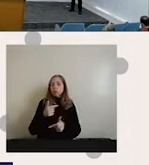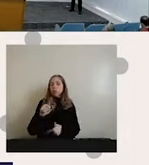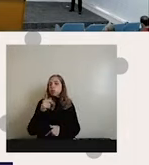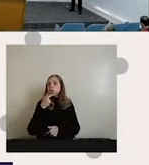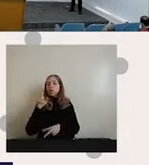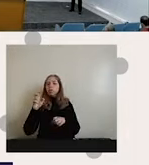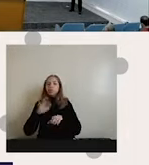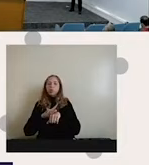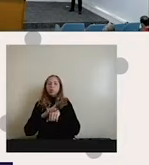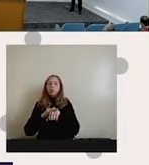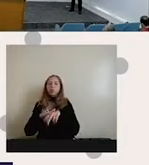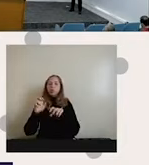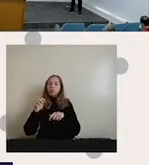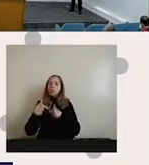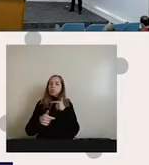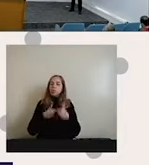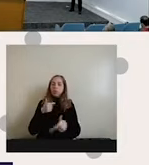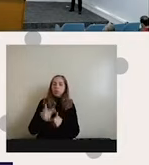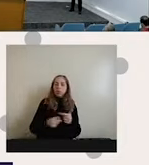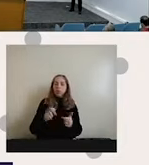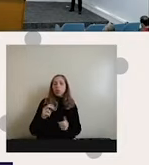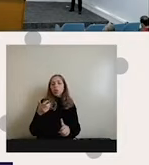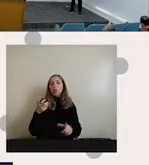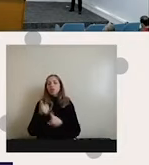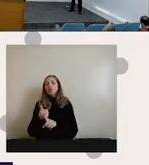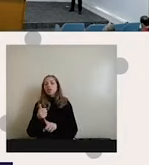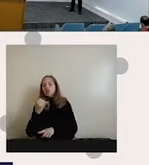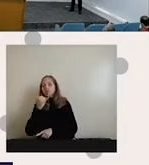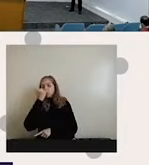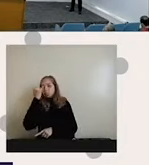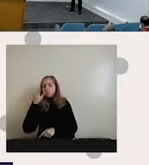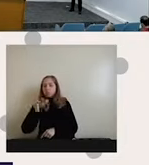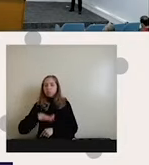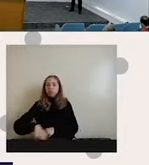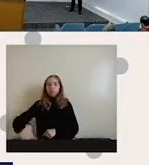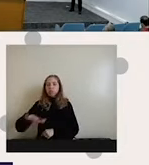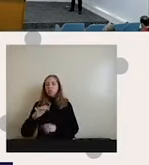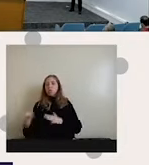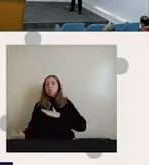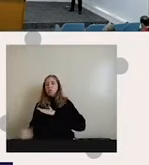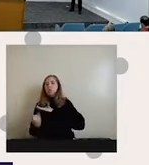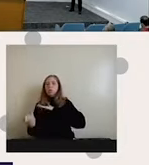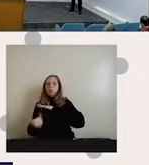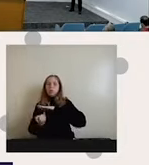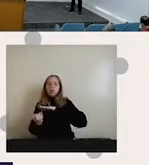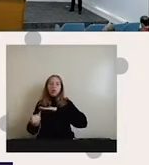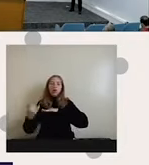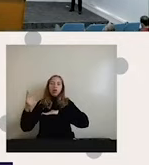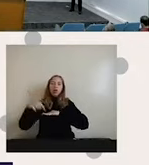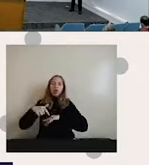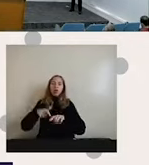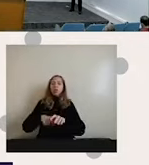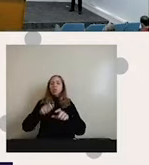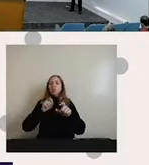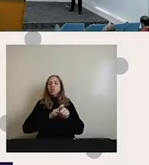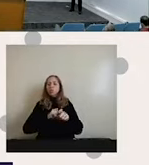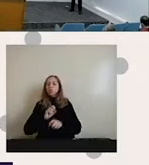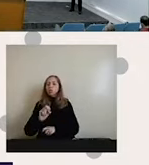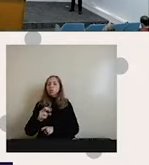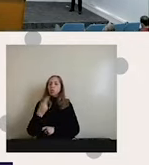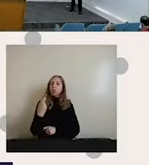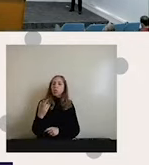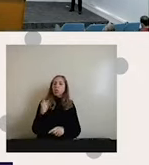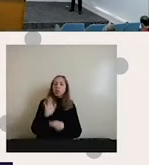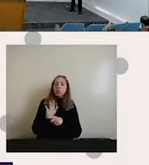ao trabalho e acidentes de trabalho nos profissionais do mercado informal, que são os trabalhadores autônomos, contribuintes individuais. Então, é